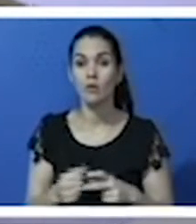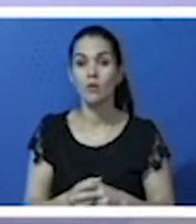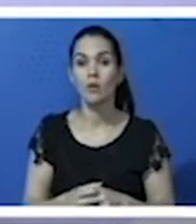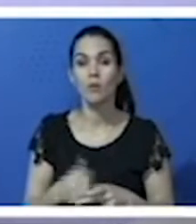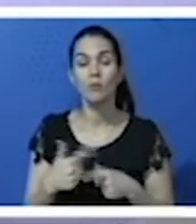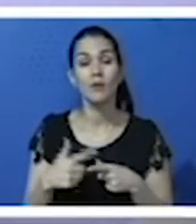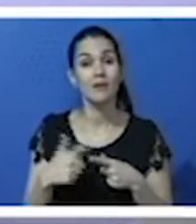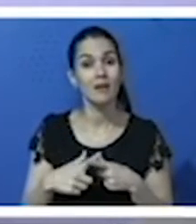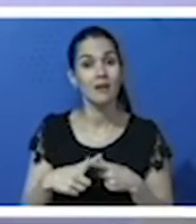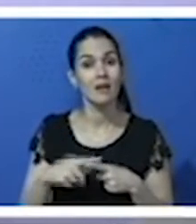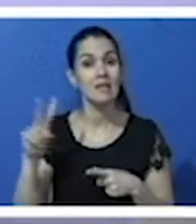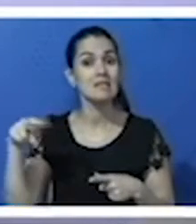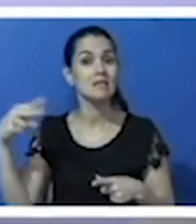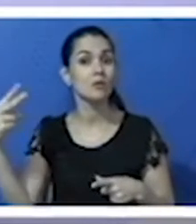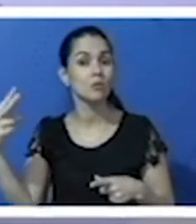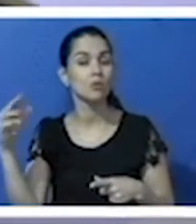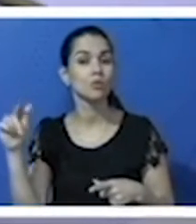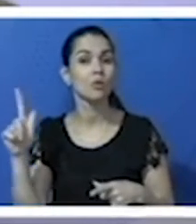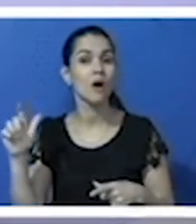equação de segundo grau,